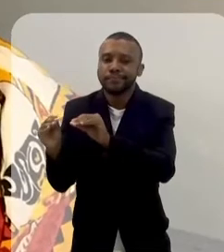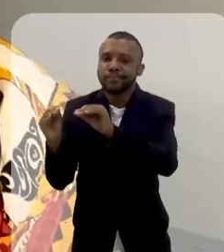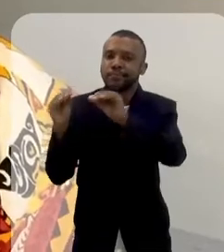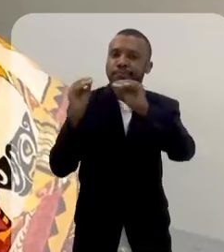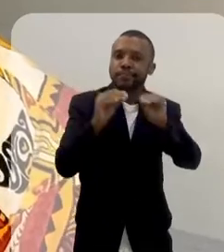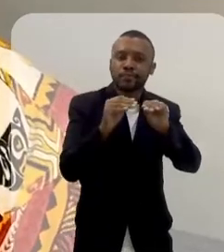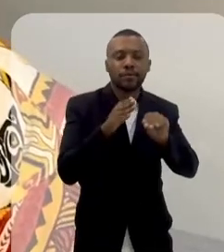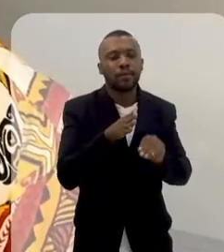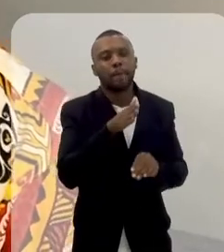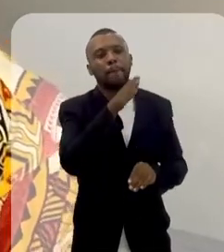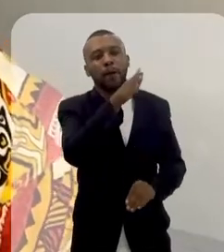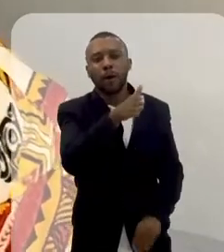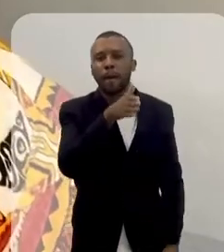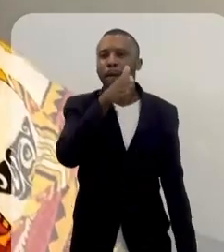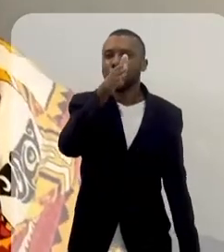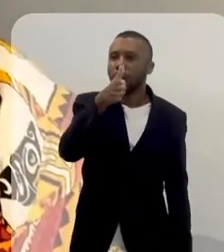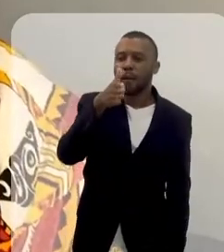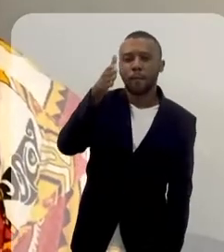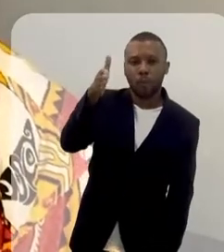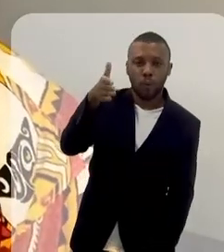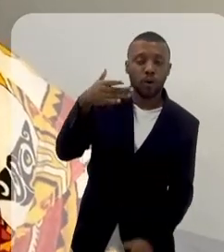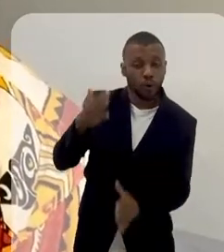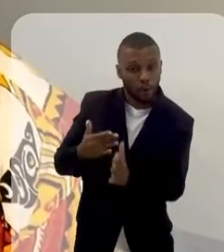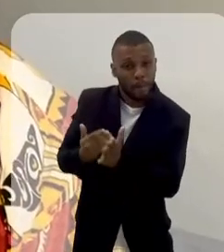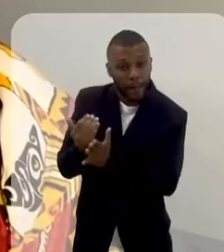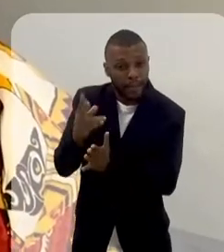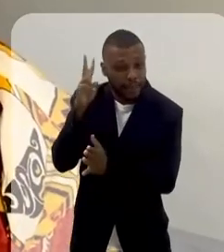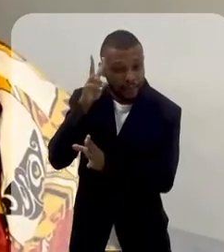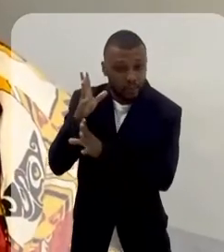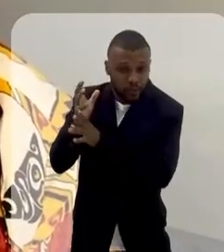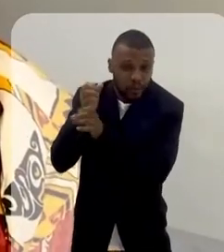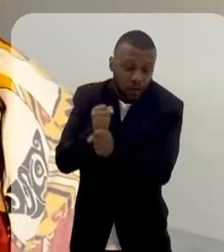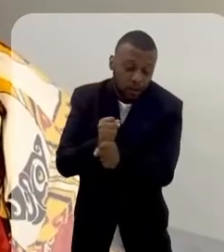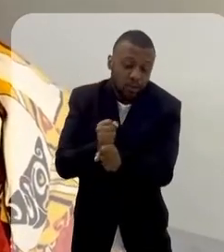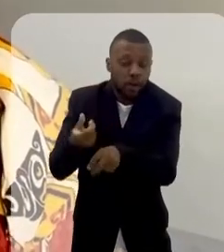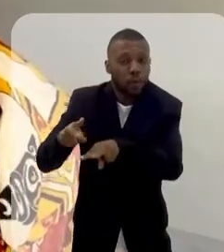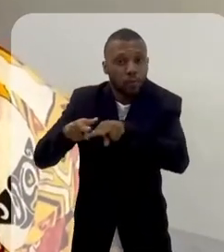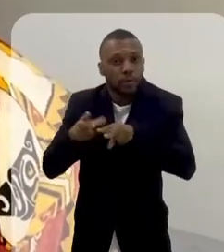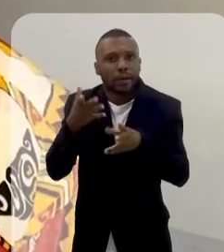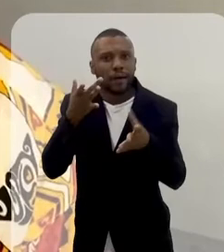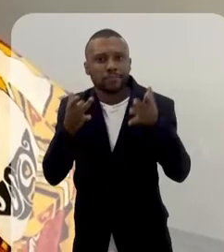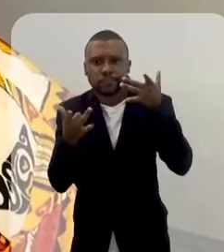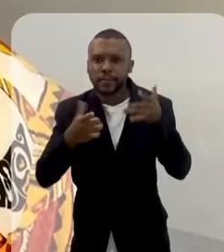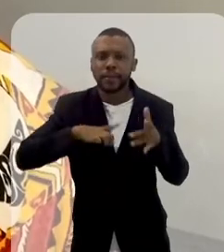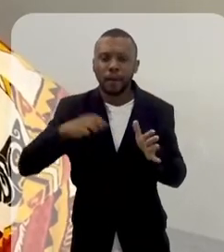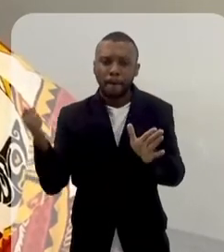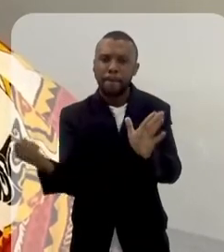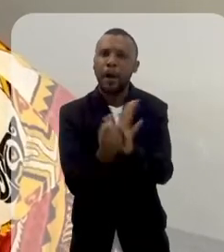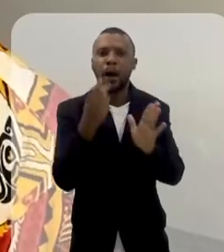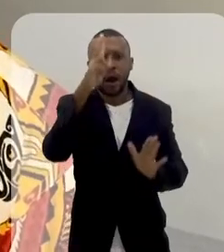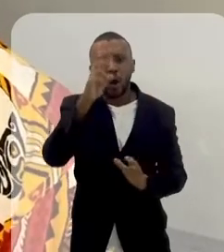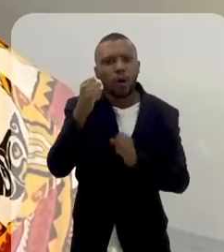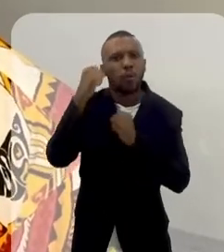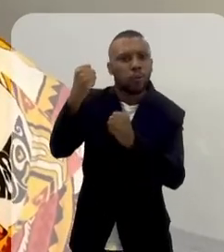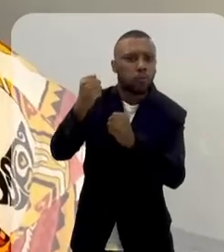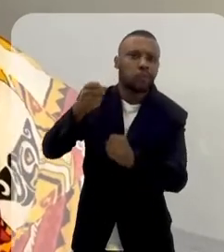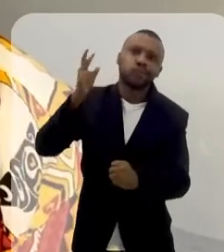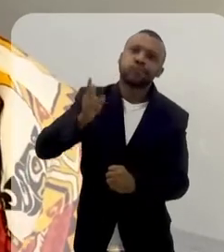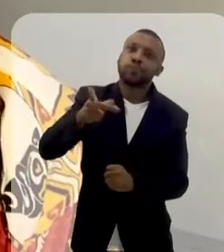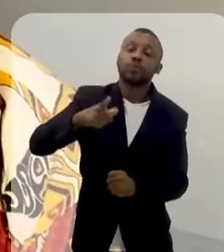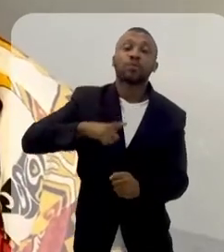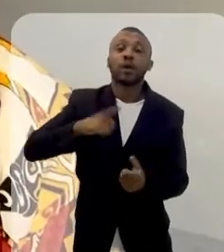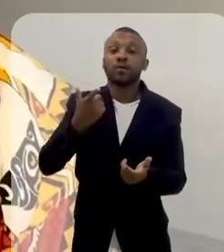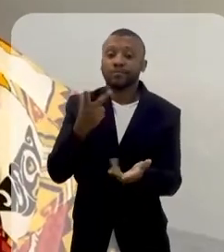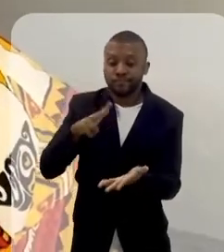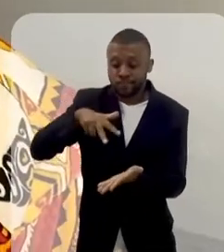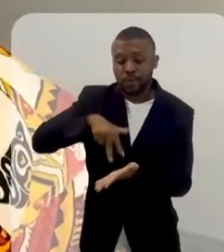aí começa meio que a minha história, e eu acho que por isso que a peça que viajou para todo lugar tem tanta uma potência, porque eu sempre estou